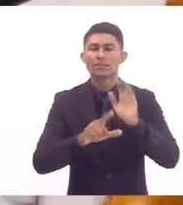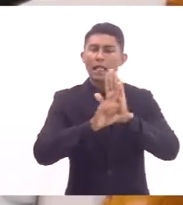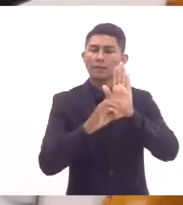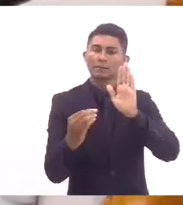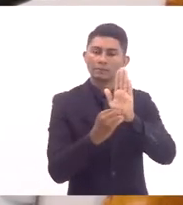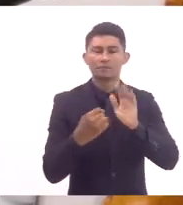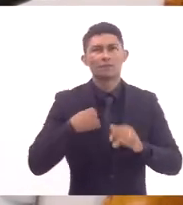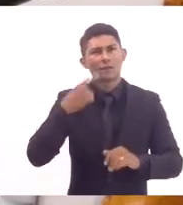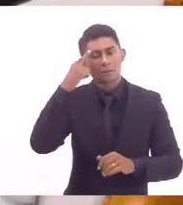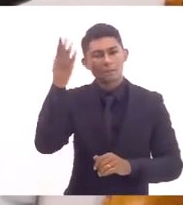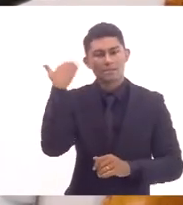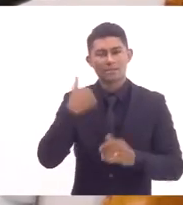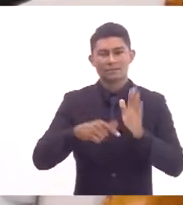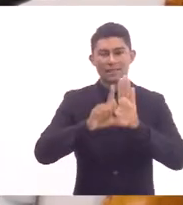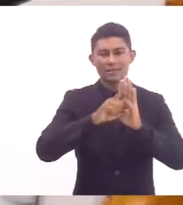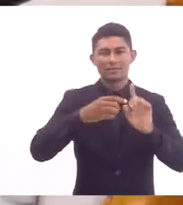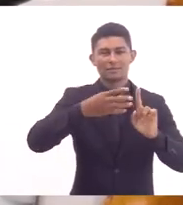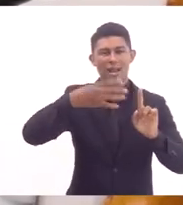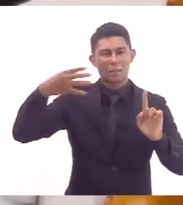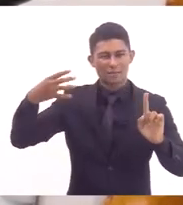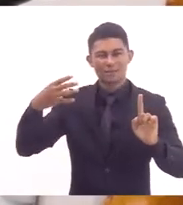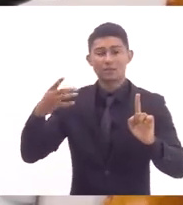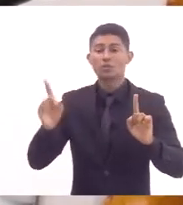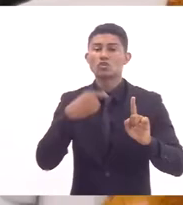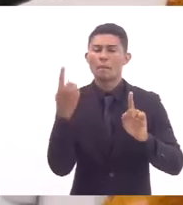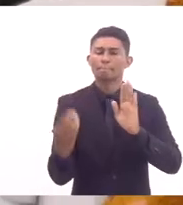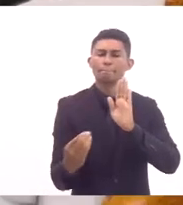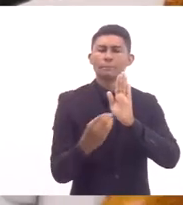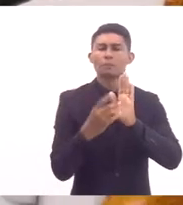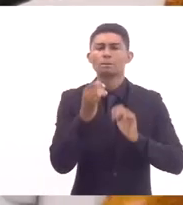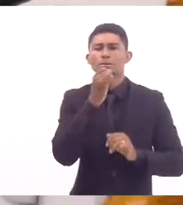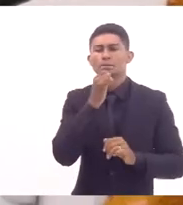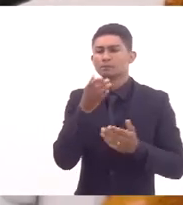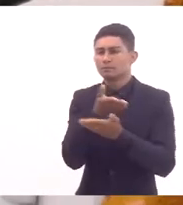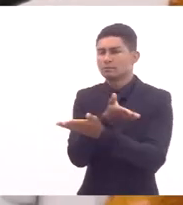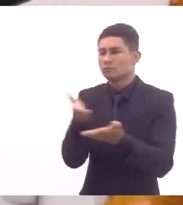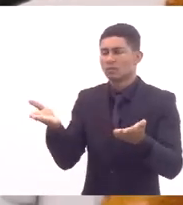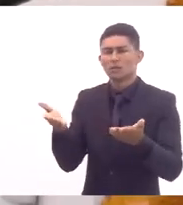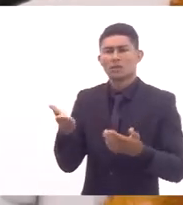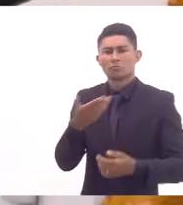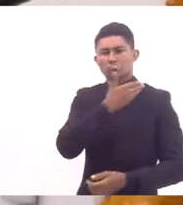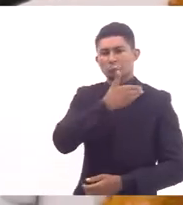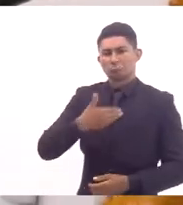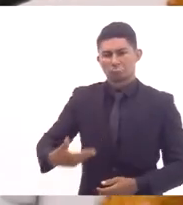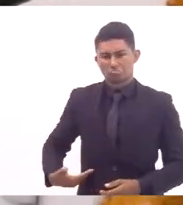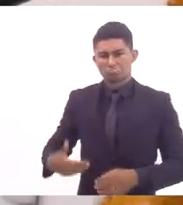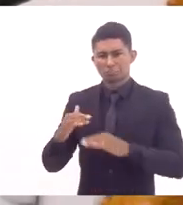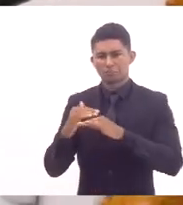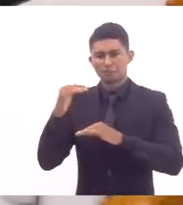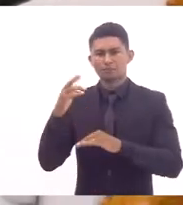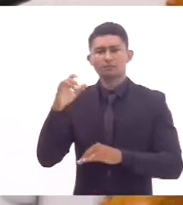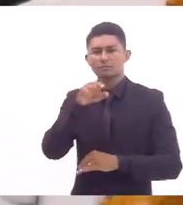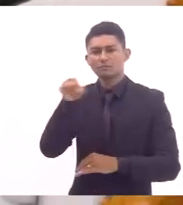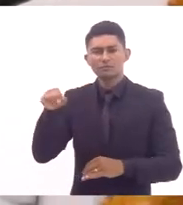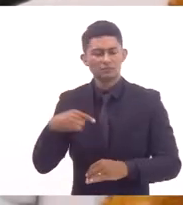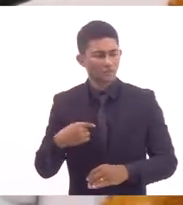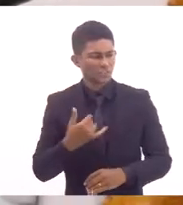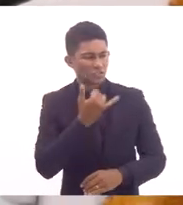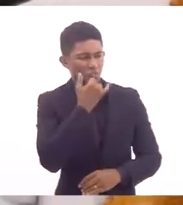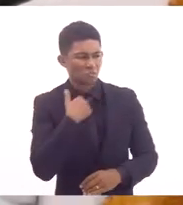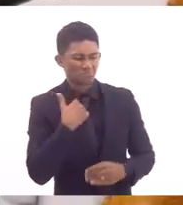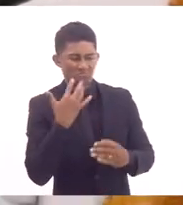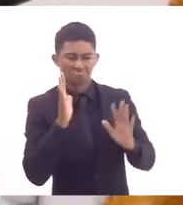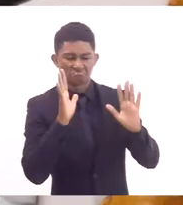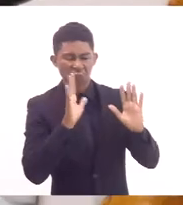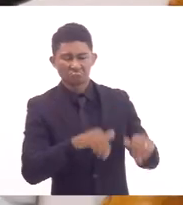lei LGBT gente fala até que os agentes públicos que se omitem também podem ser responsabilizados e muitas vezes uma travesti